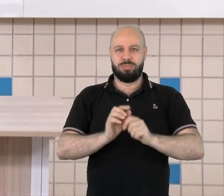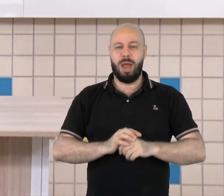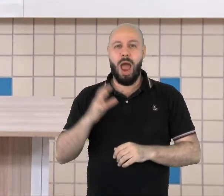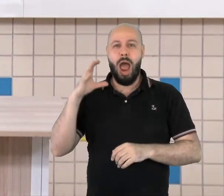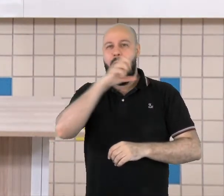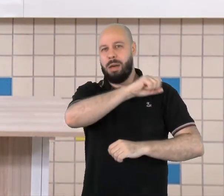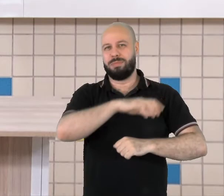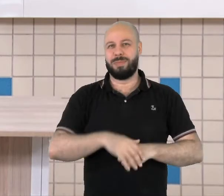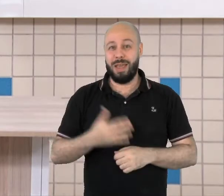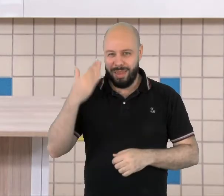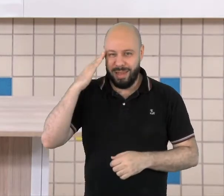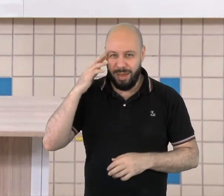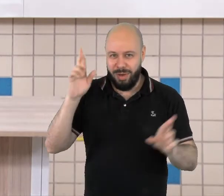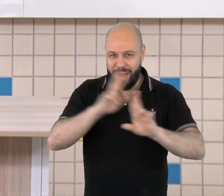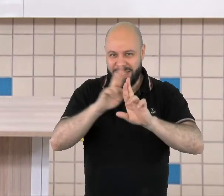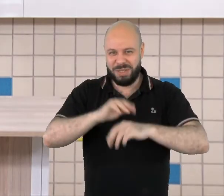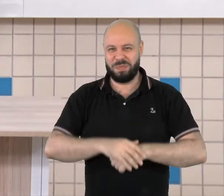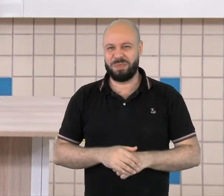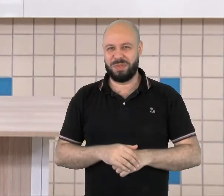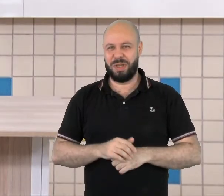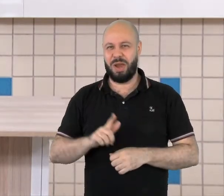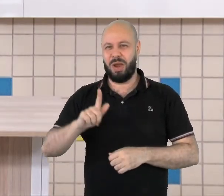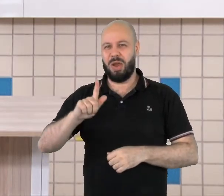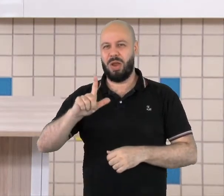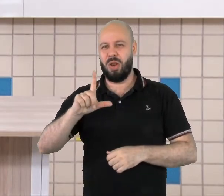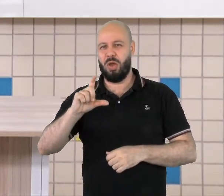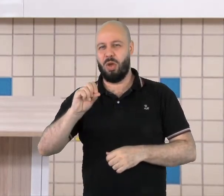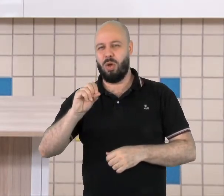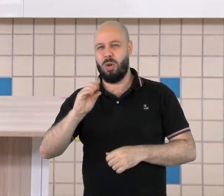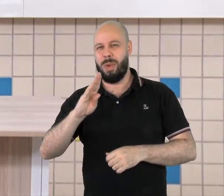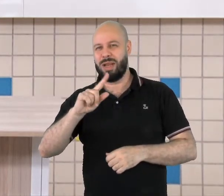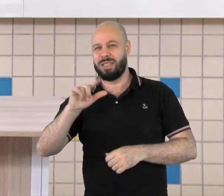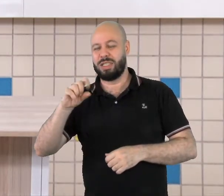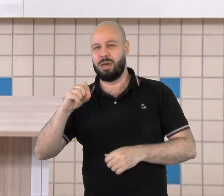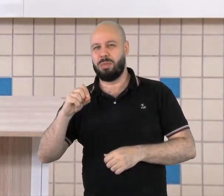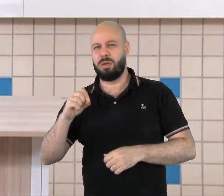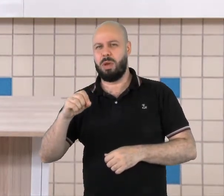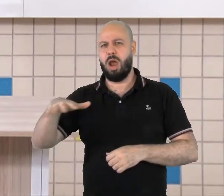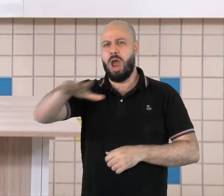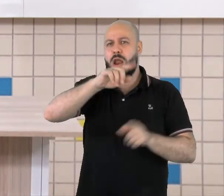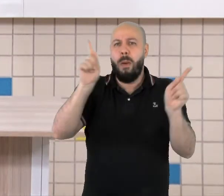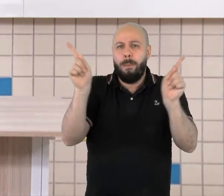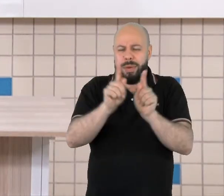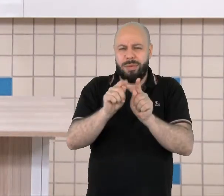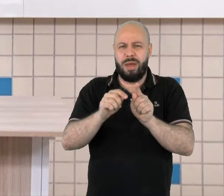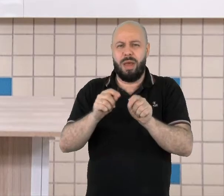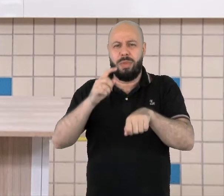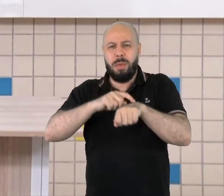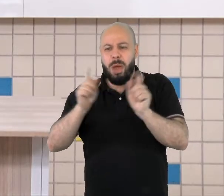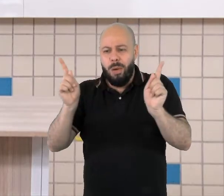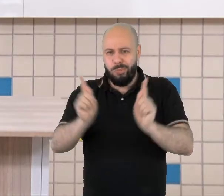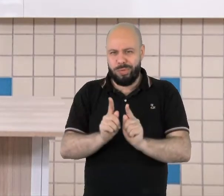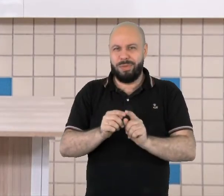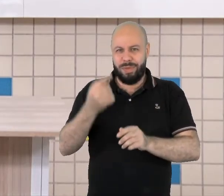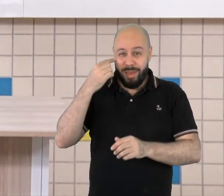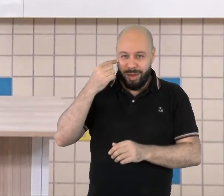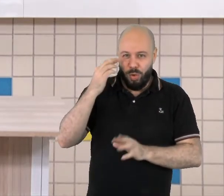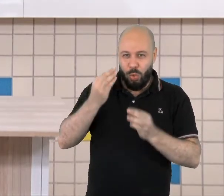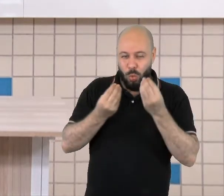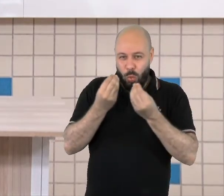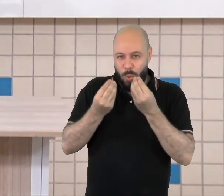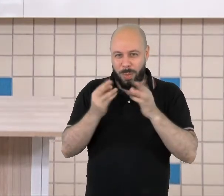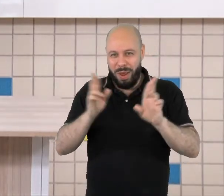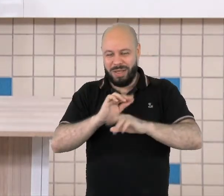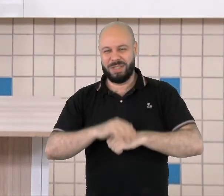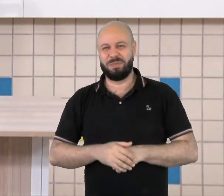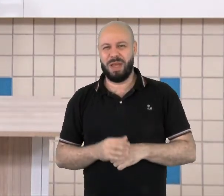Conseguiram compreender essa relação? Globalização, diminuição do espaço, diminuição do tempo. Tá, pessoal? É muito mais rápido,